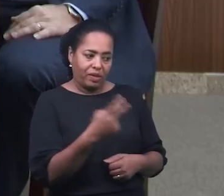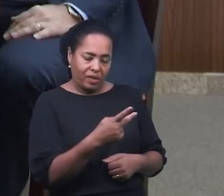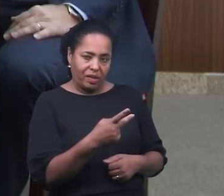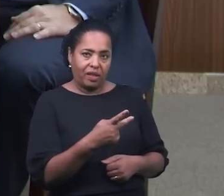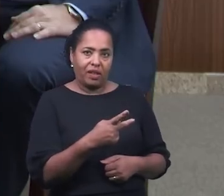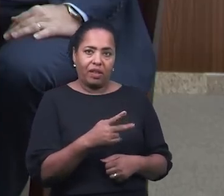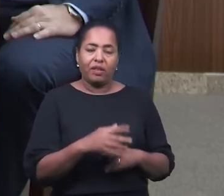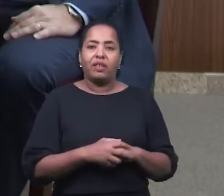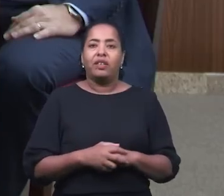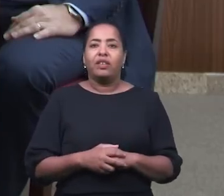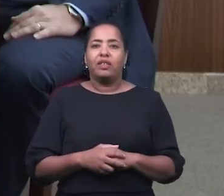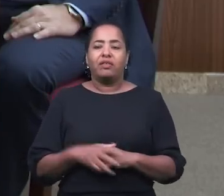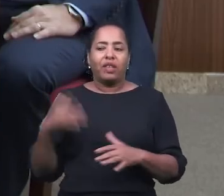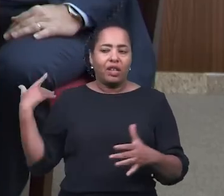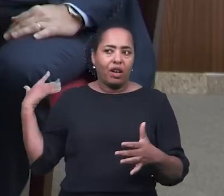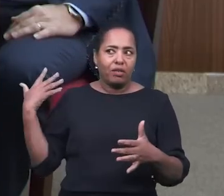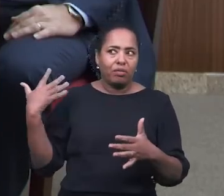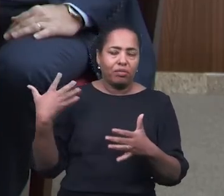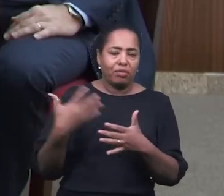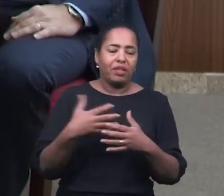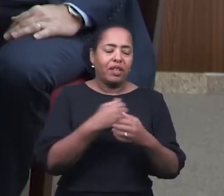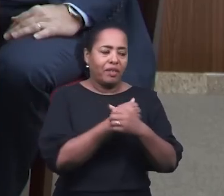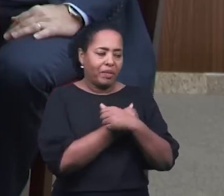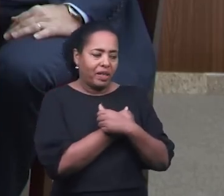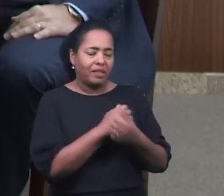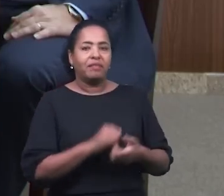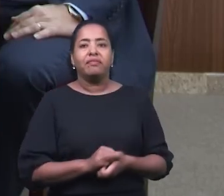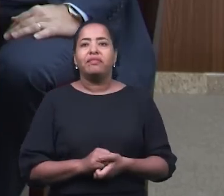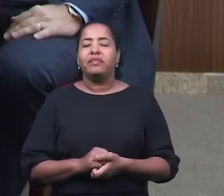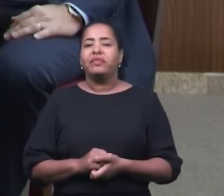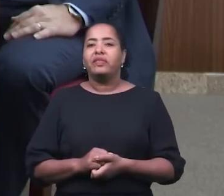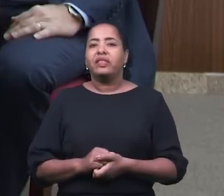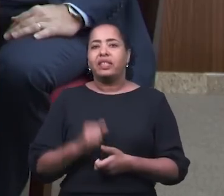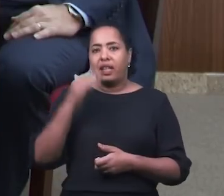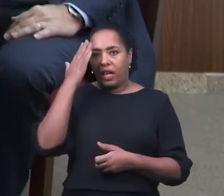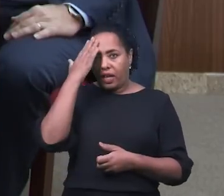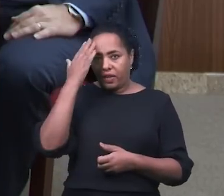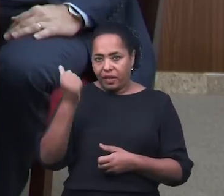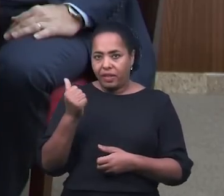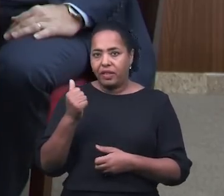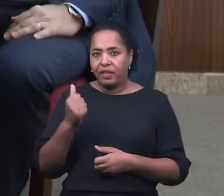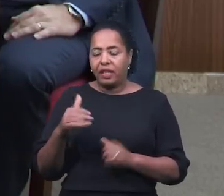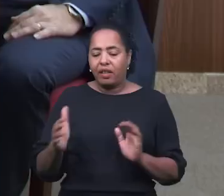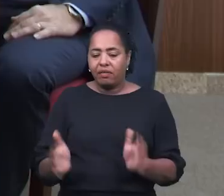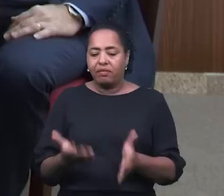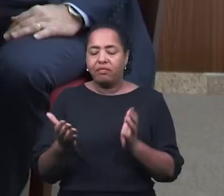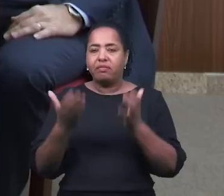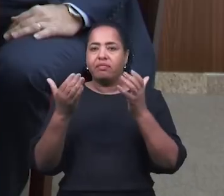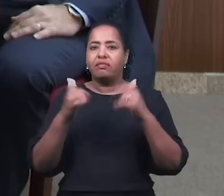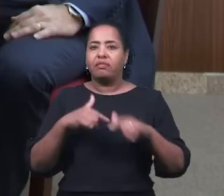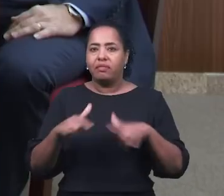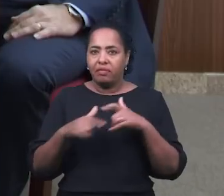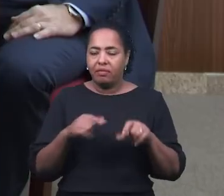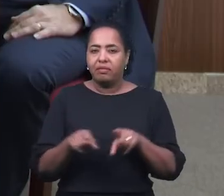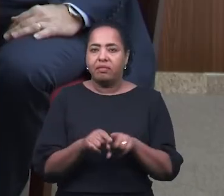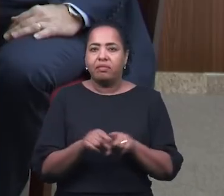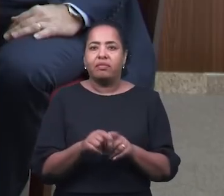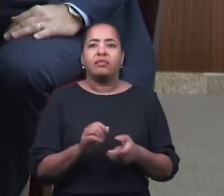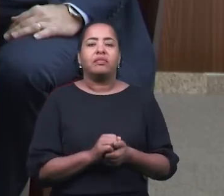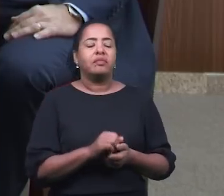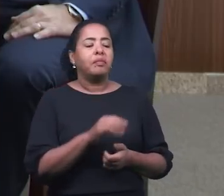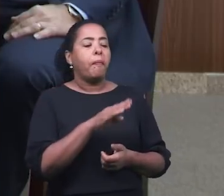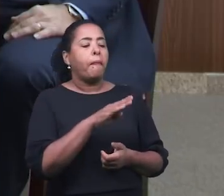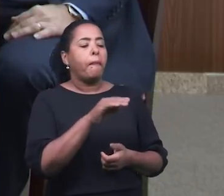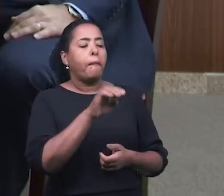Mafra, companheiro nosso querido de longa data. Um abraço a ele, porque eu sei que ele é um grande incentivador desse trabalho